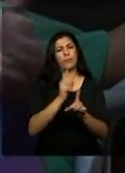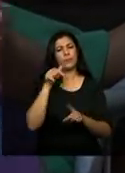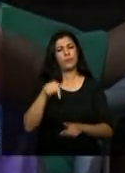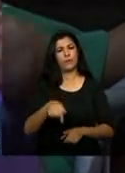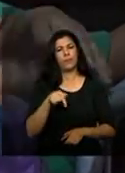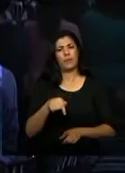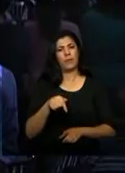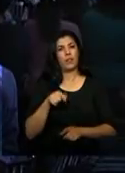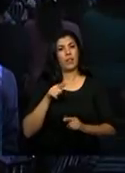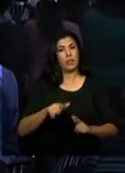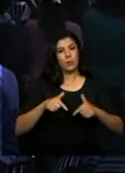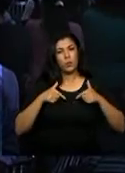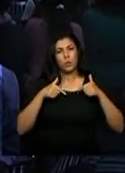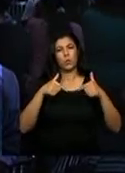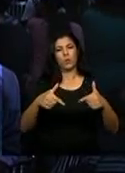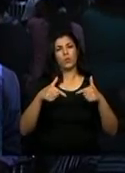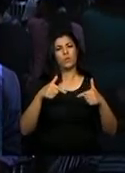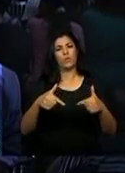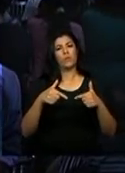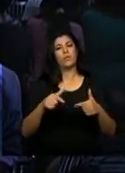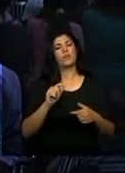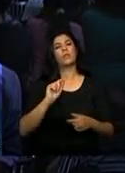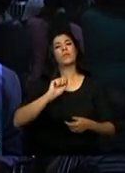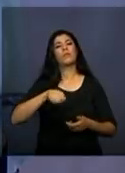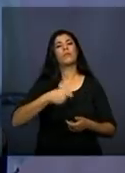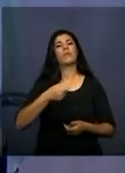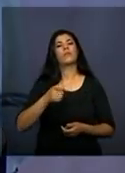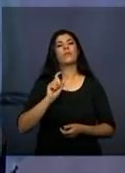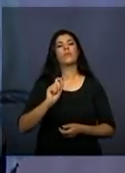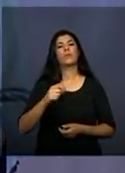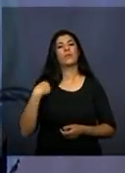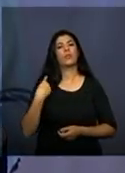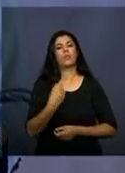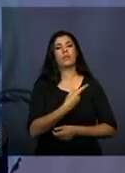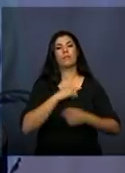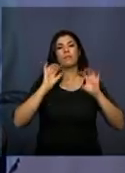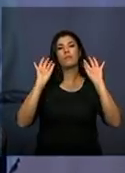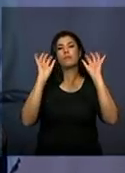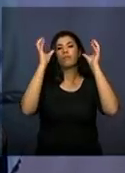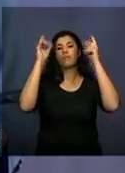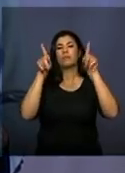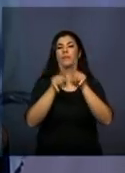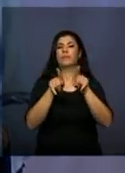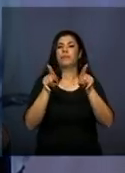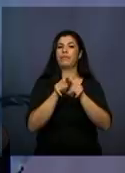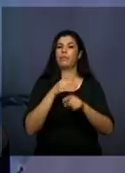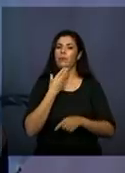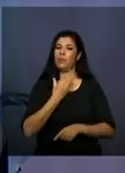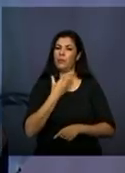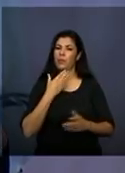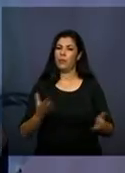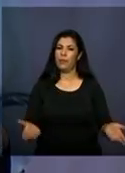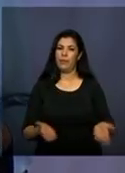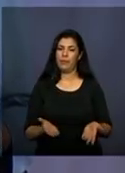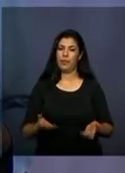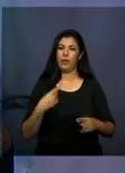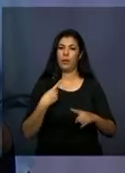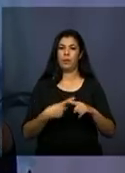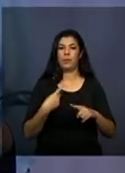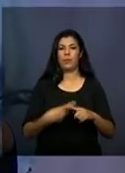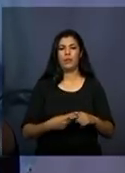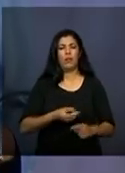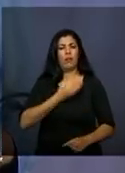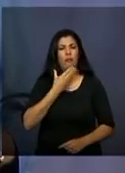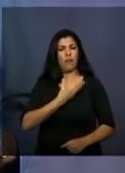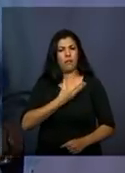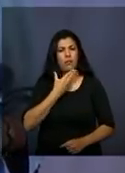E essa garra é a garra que a gente celebra aqui também nesse Natal. Porque o Natal